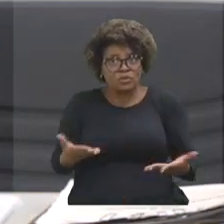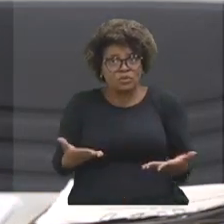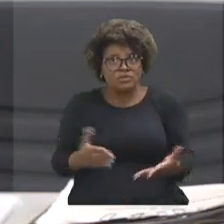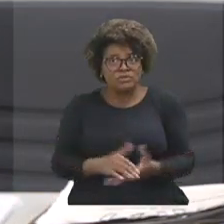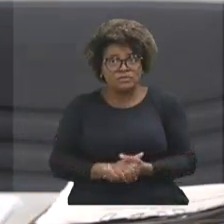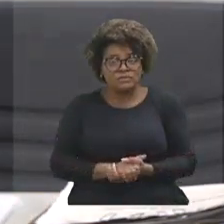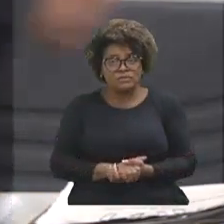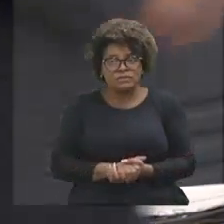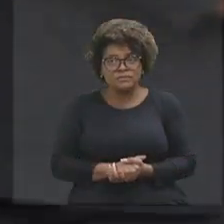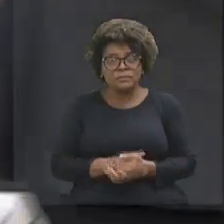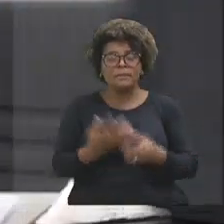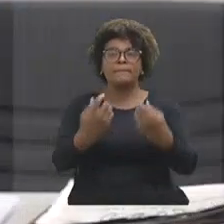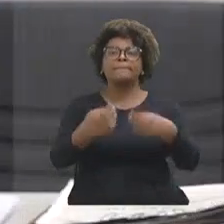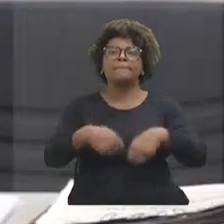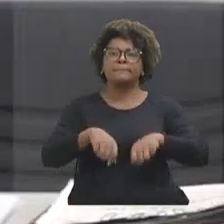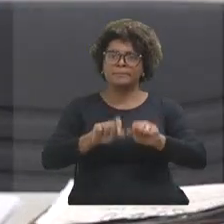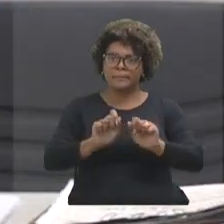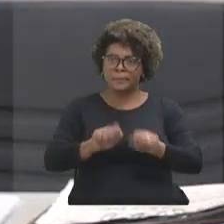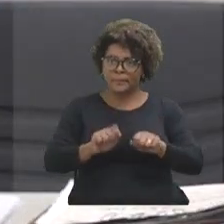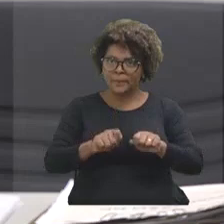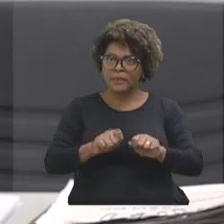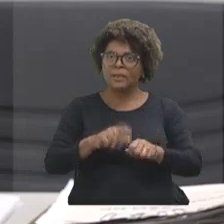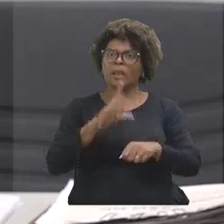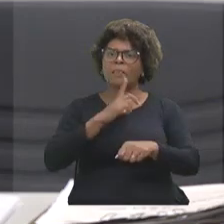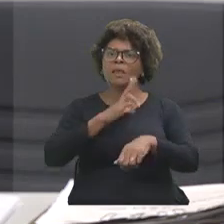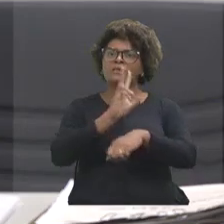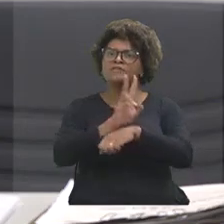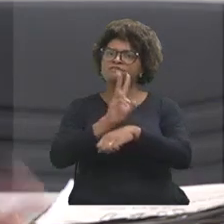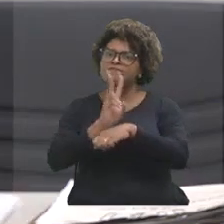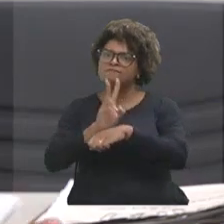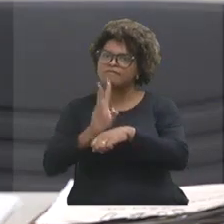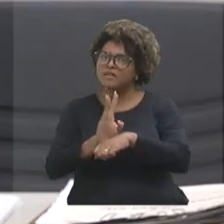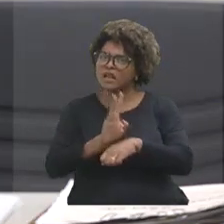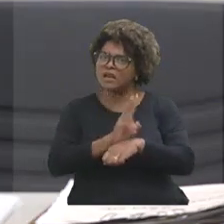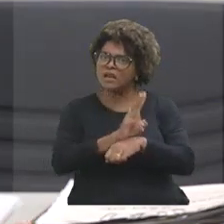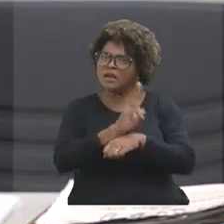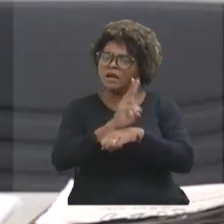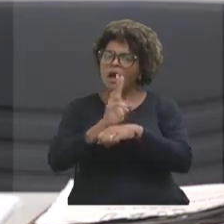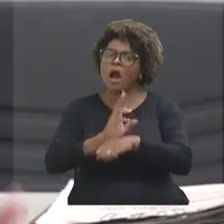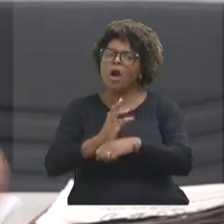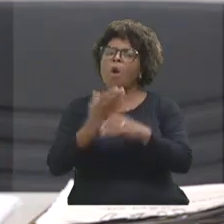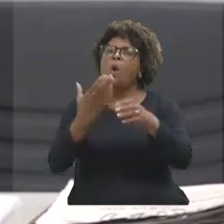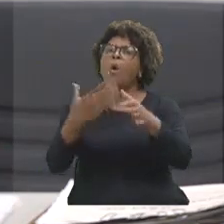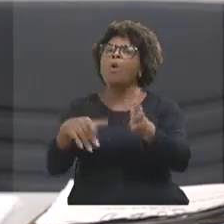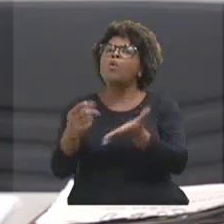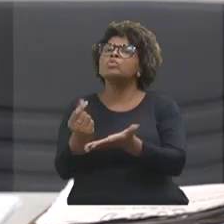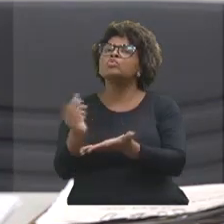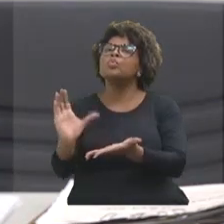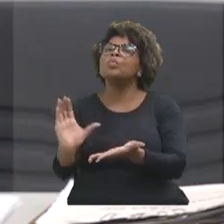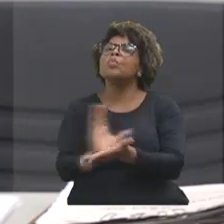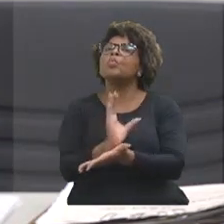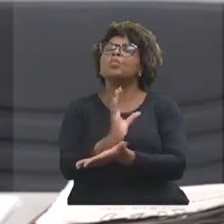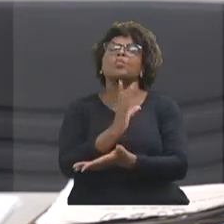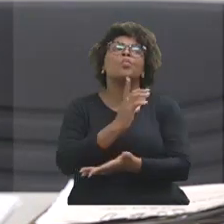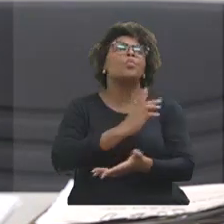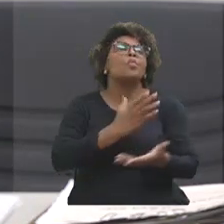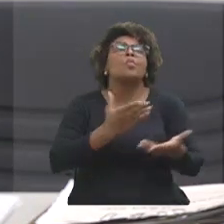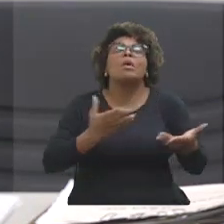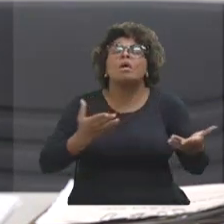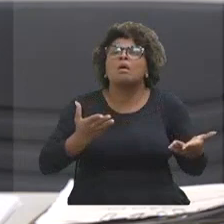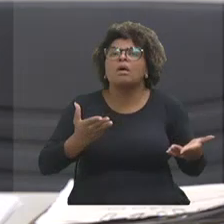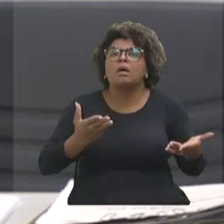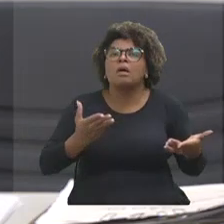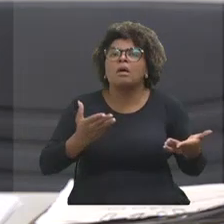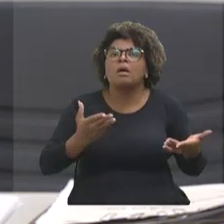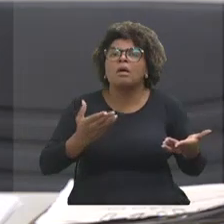sim é de estender essa fiscalização aonde esses recursos estão indo se esses recursos estão sempre são